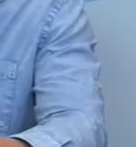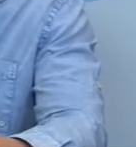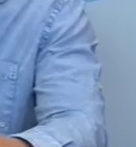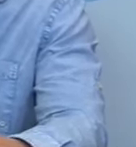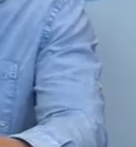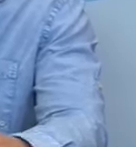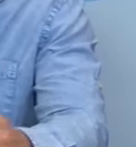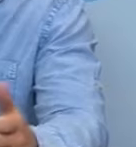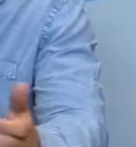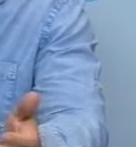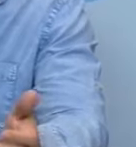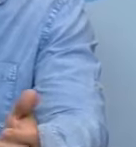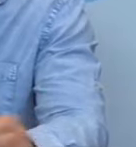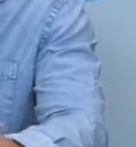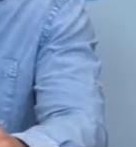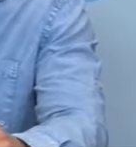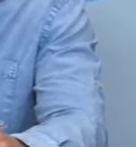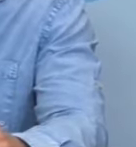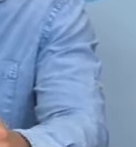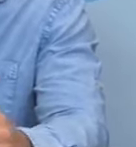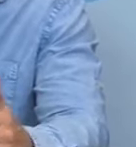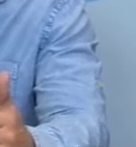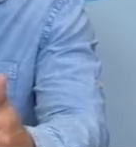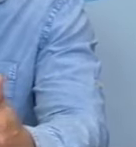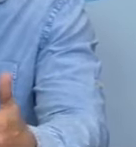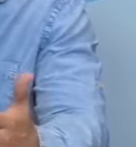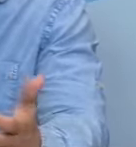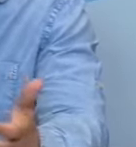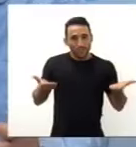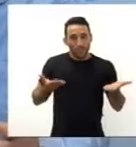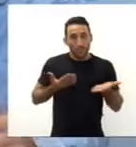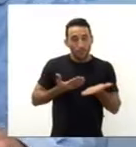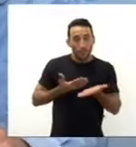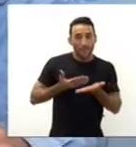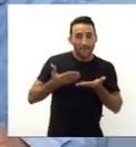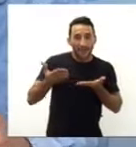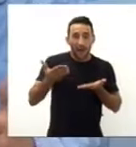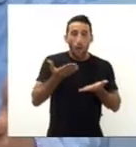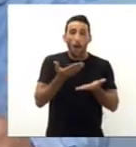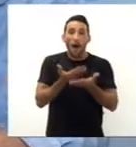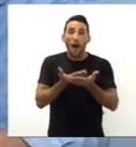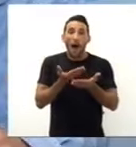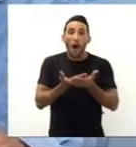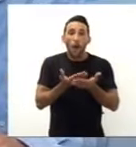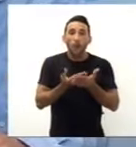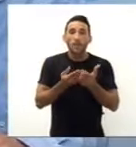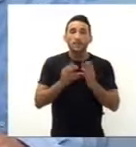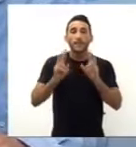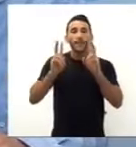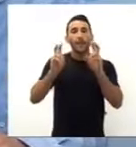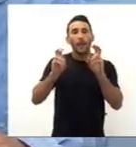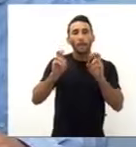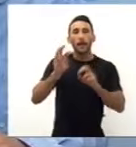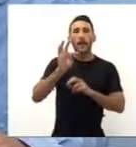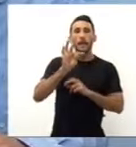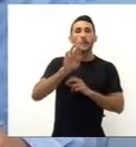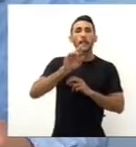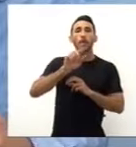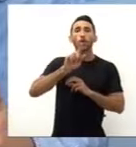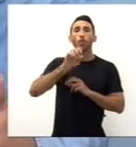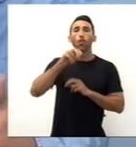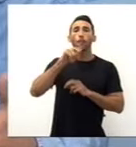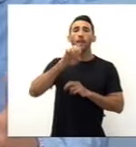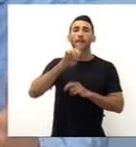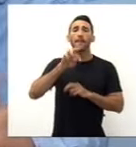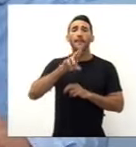Olá, pessoal, sejam todos bem-vindos. Hoje estamos aqui para mais uma aula sobre trigonometria para a segunda série do ensino médio. Eu